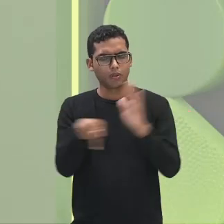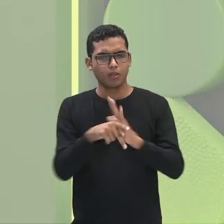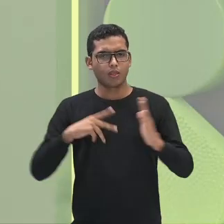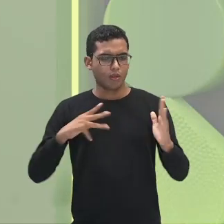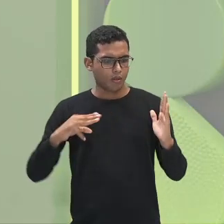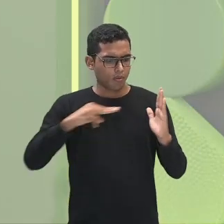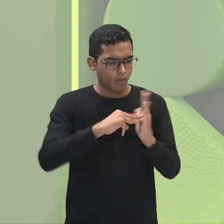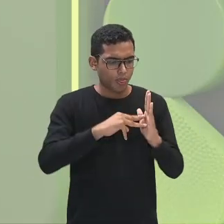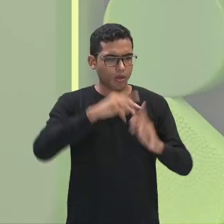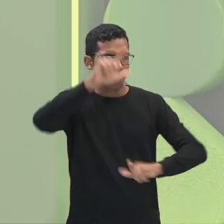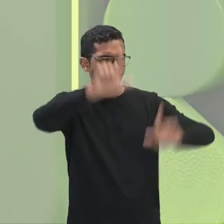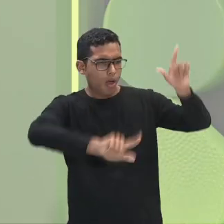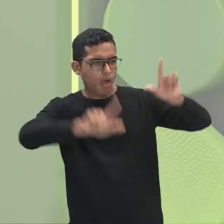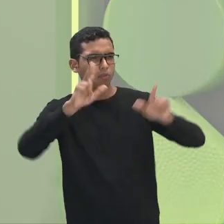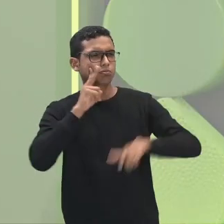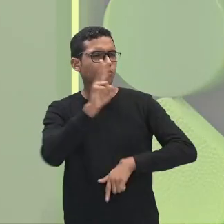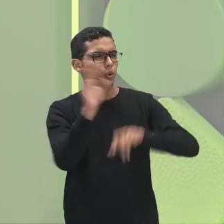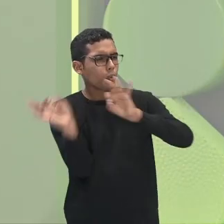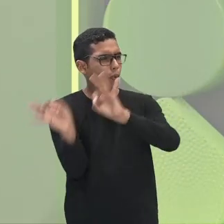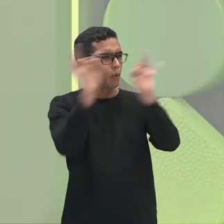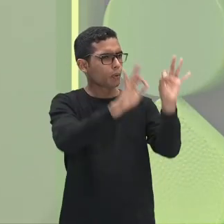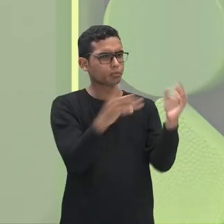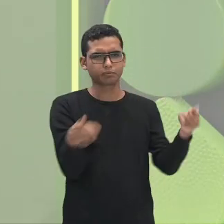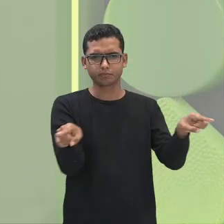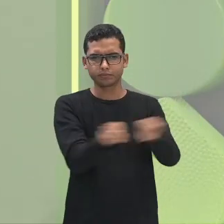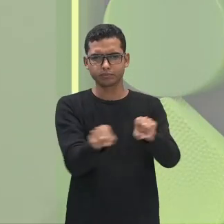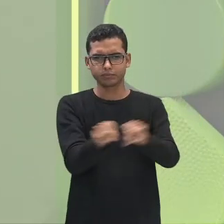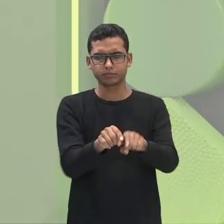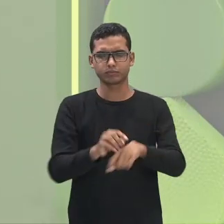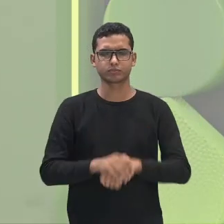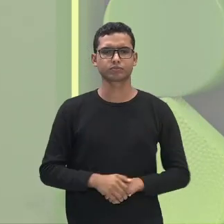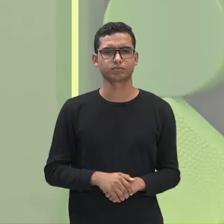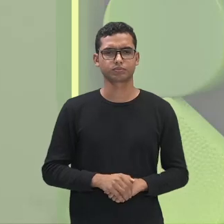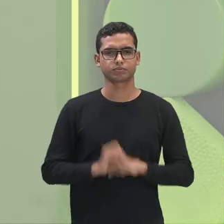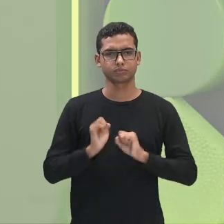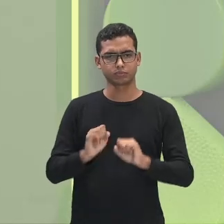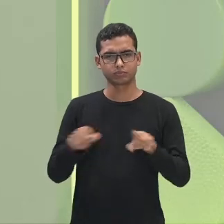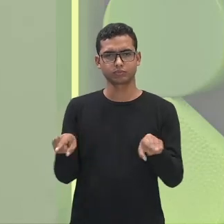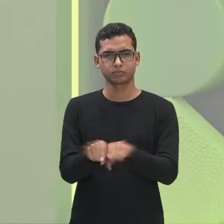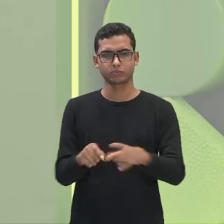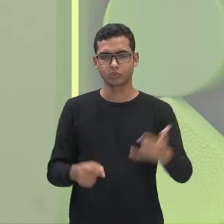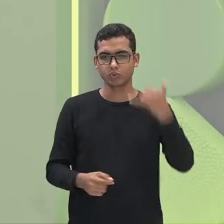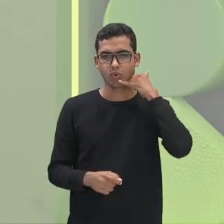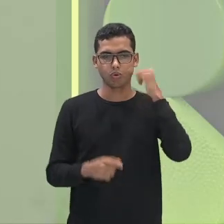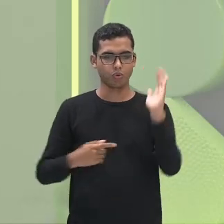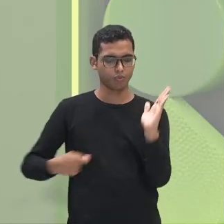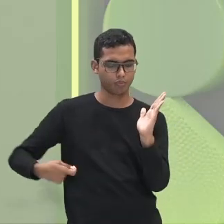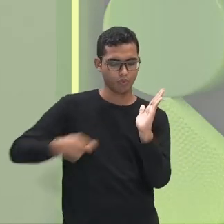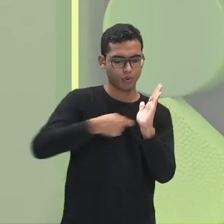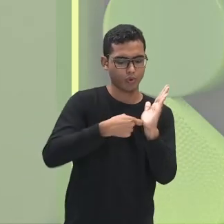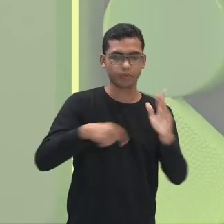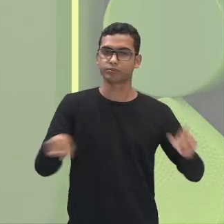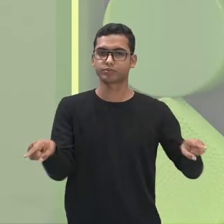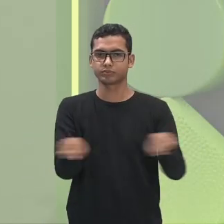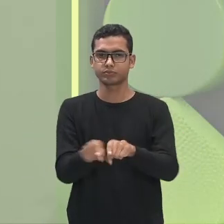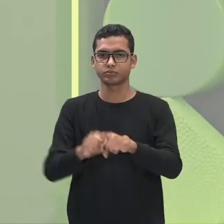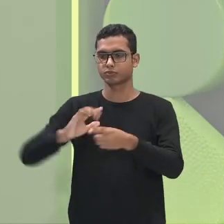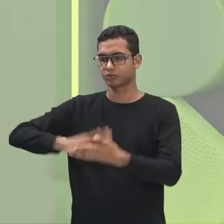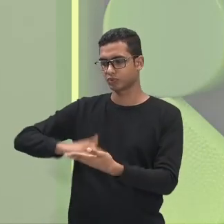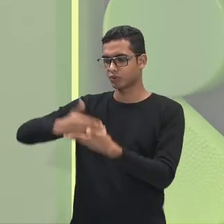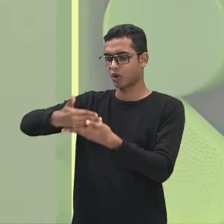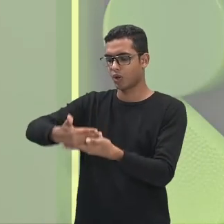TV, posso assistir também, posso carregar o meu celular, o